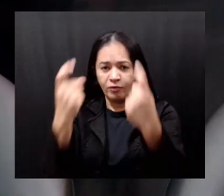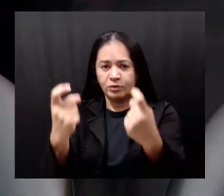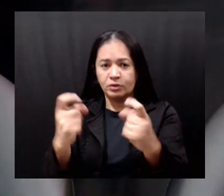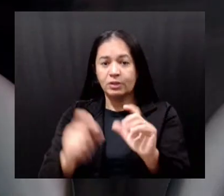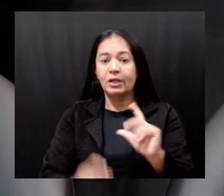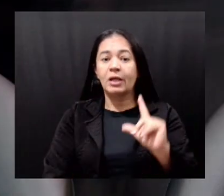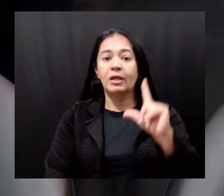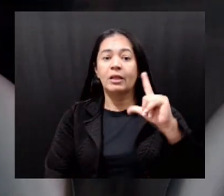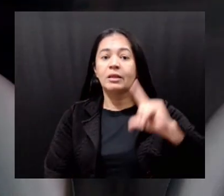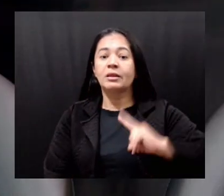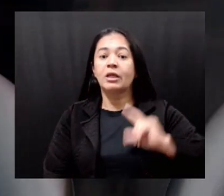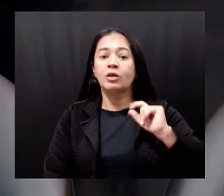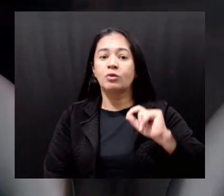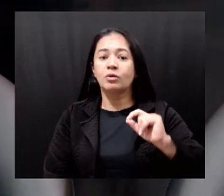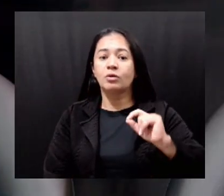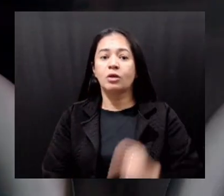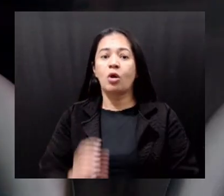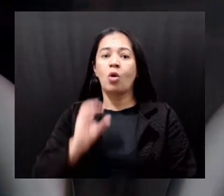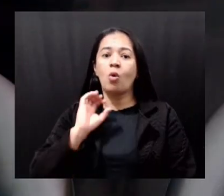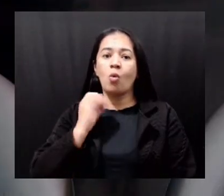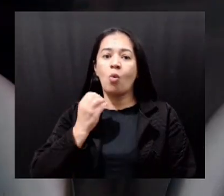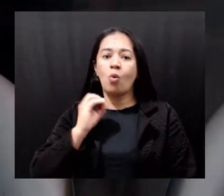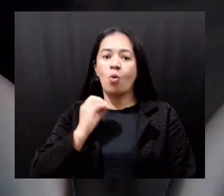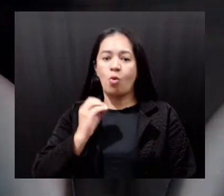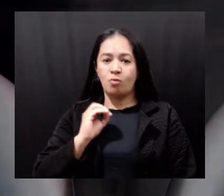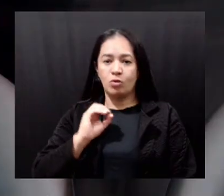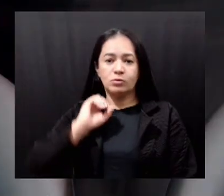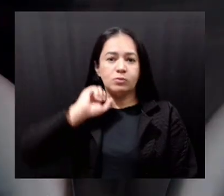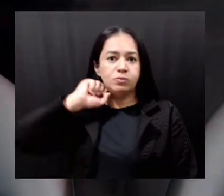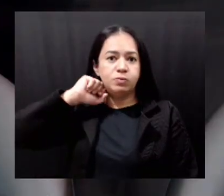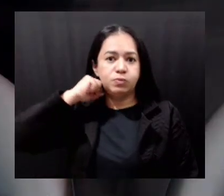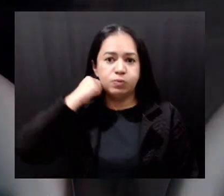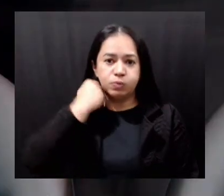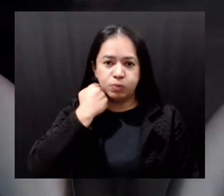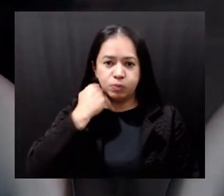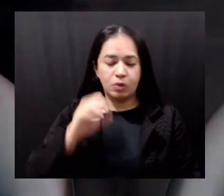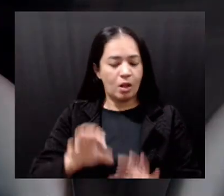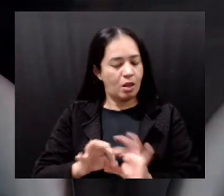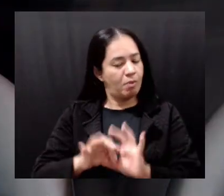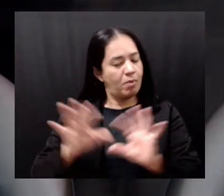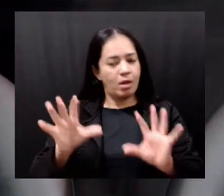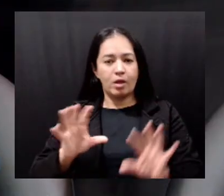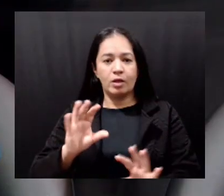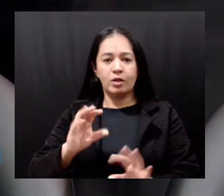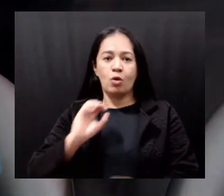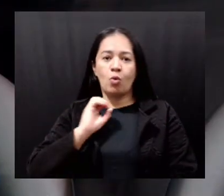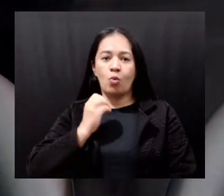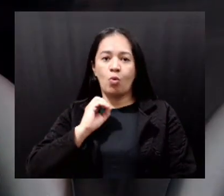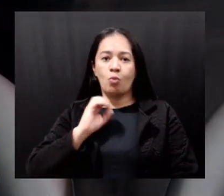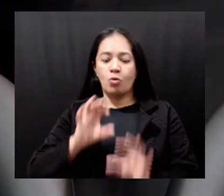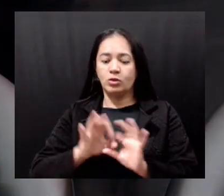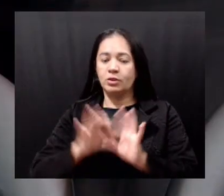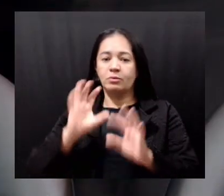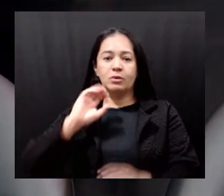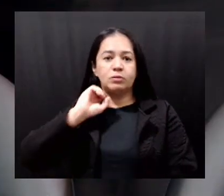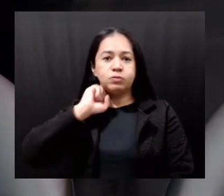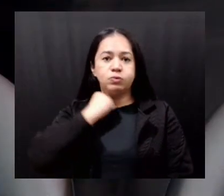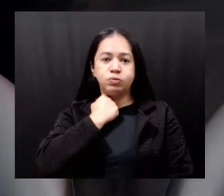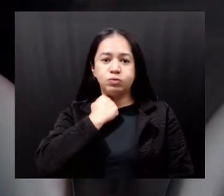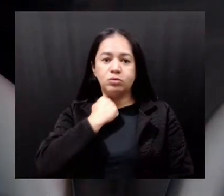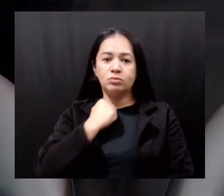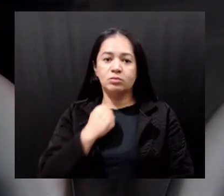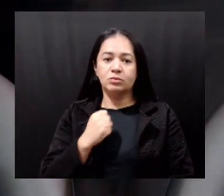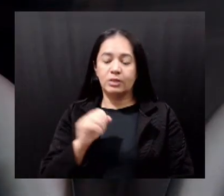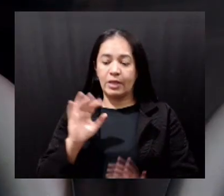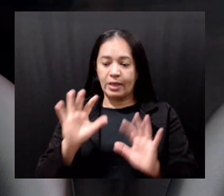hormônio do estresse, Uhum. né. É um evento estressor, não tem como. E aí, essa liberação do hormônio